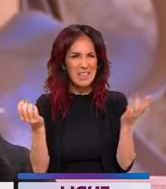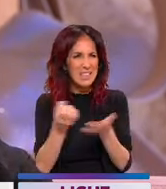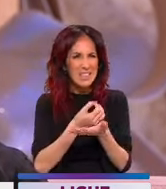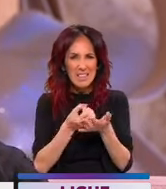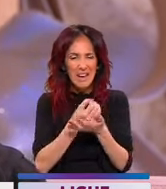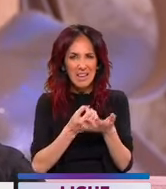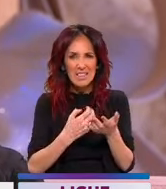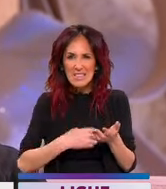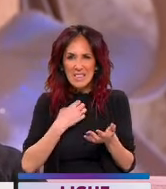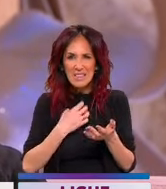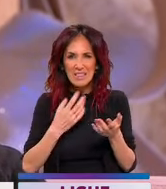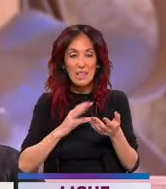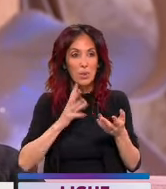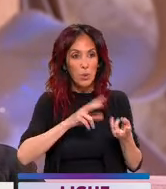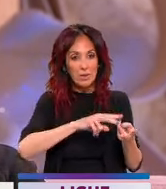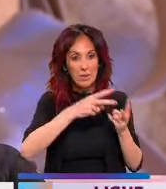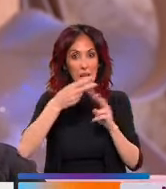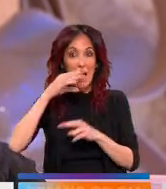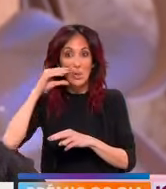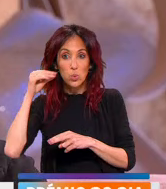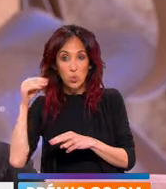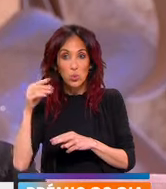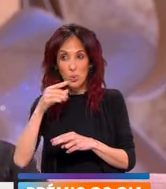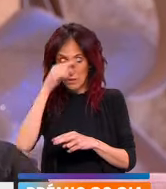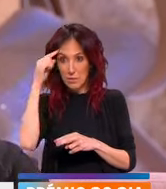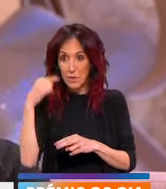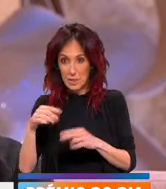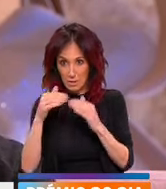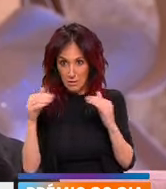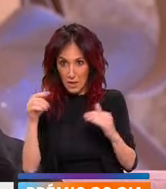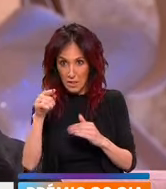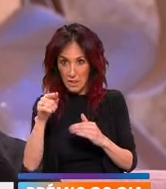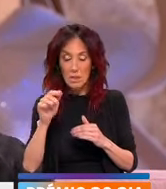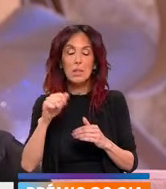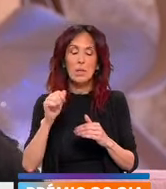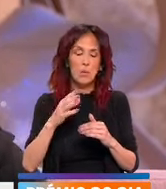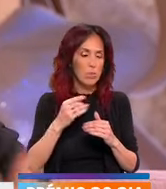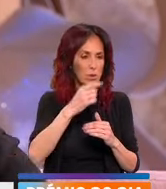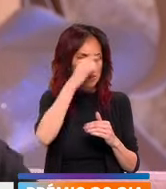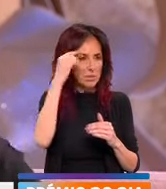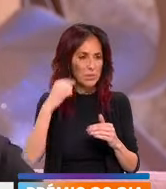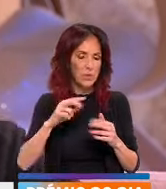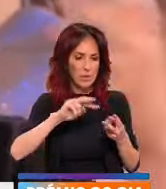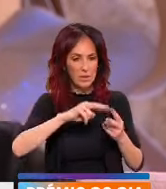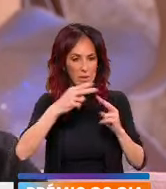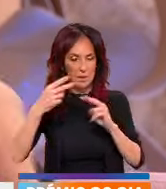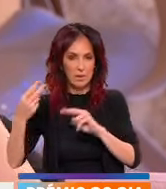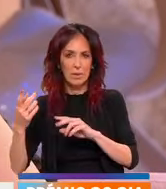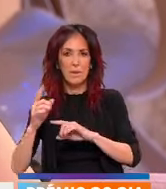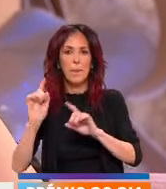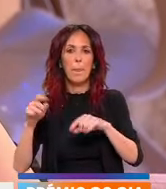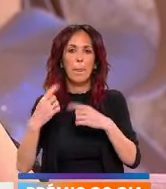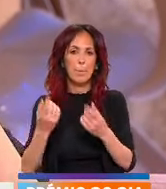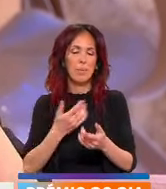te é como se passagem para a idade adulta foi complicada para ti foi foi muito muito obviamente também se meteram outras coisas relações